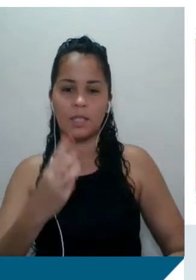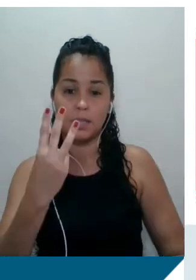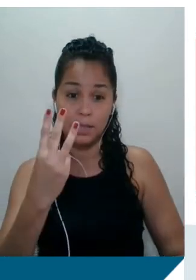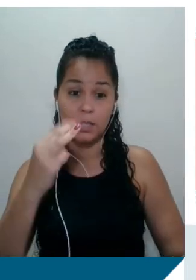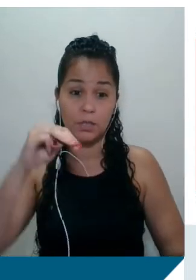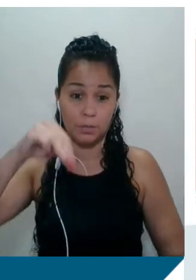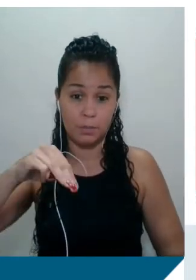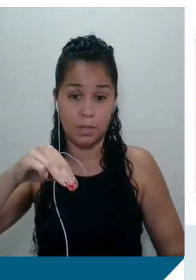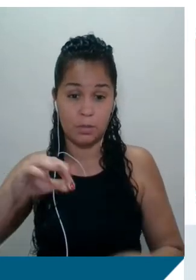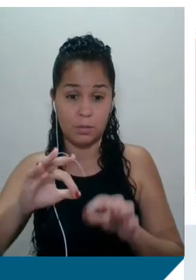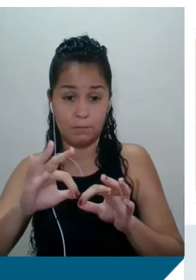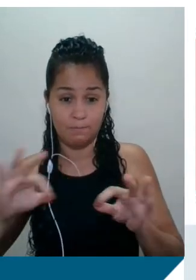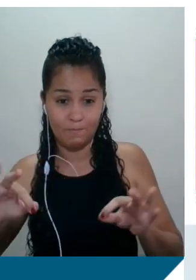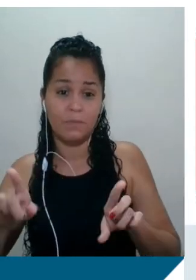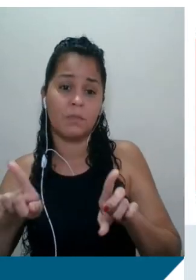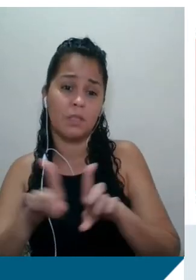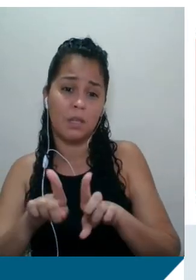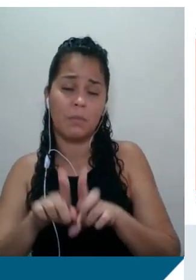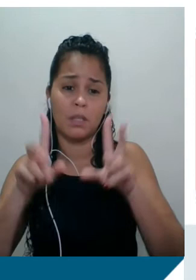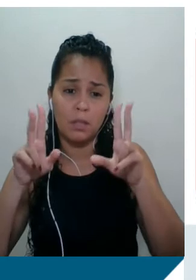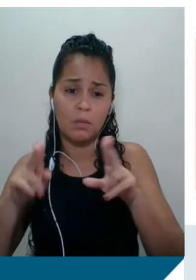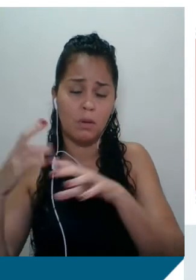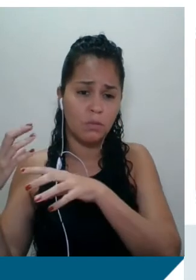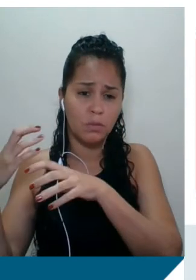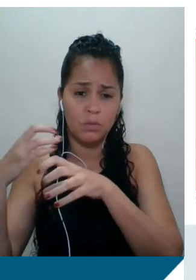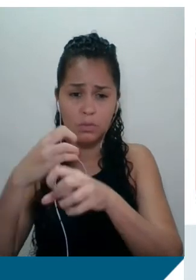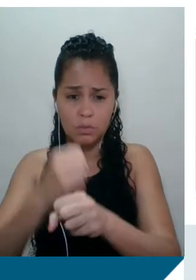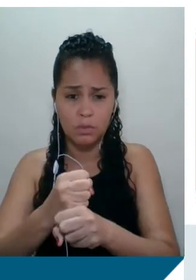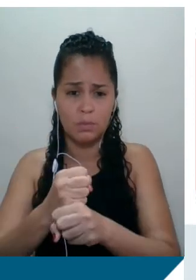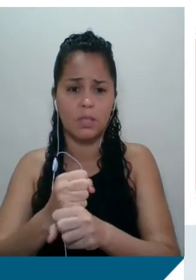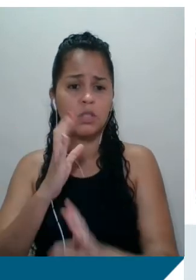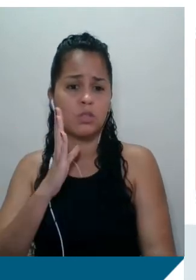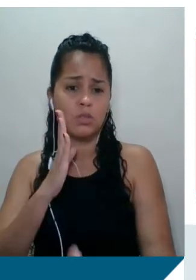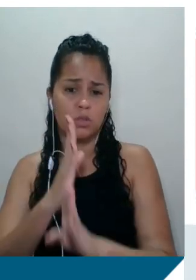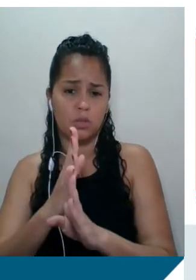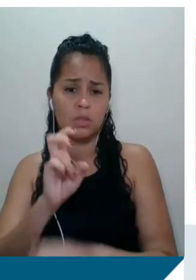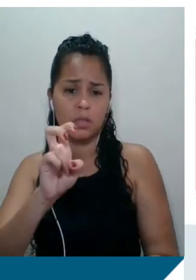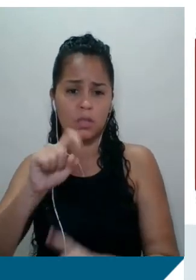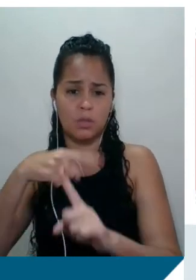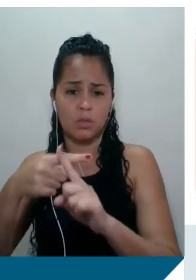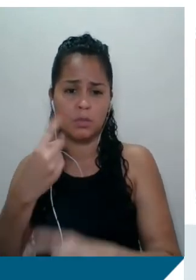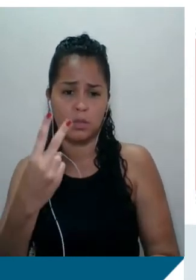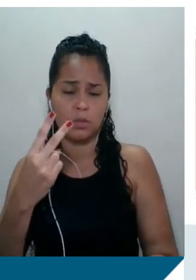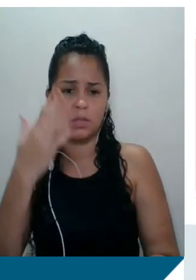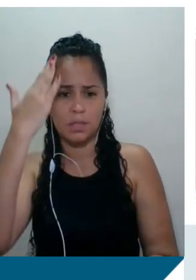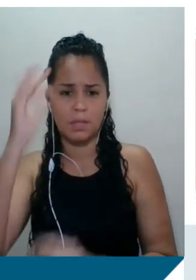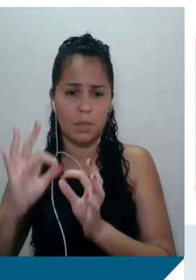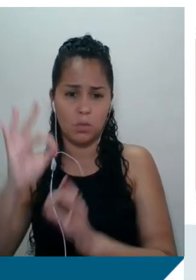largura, e pelo mesmo processo a gente consegue descobrir a altura, 5 mais 2,